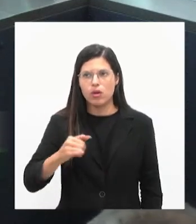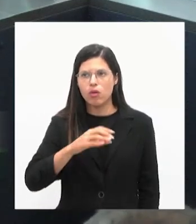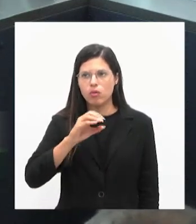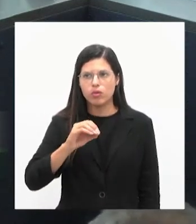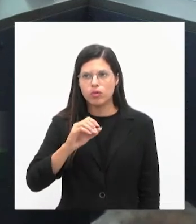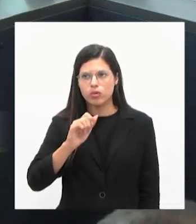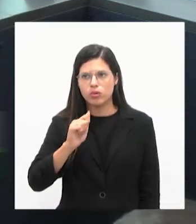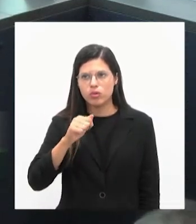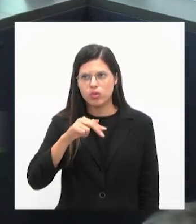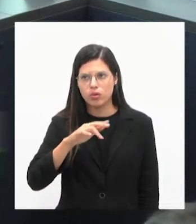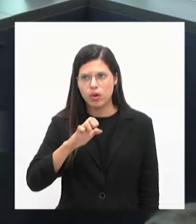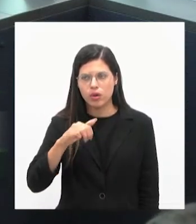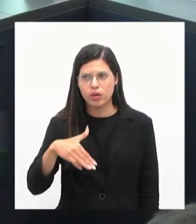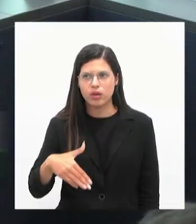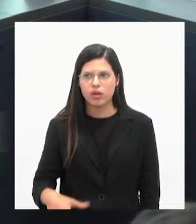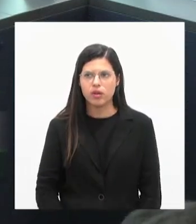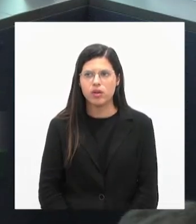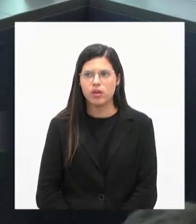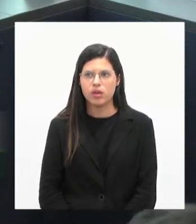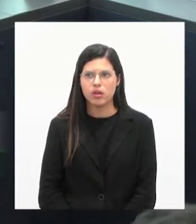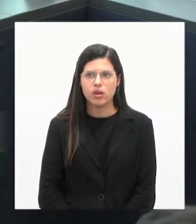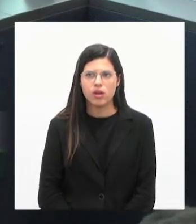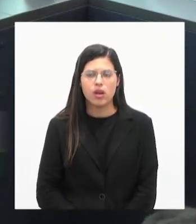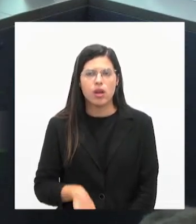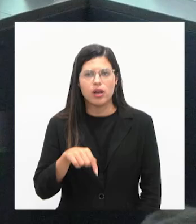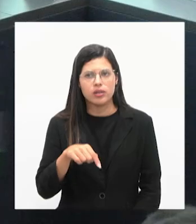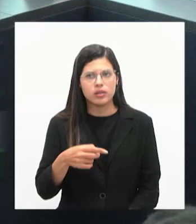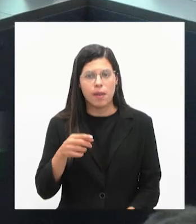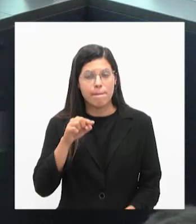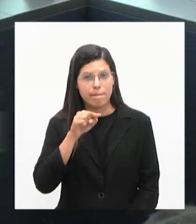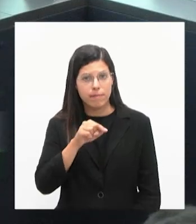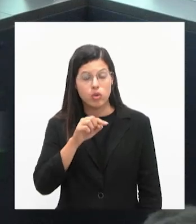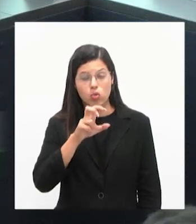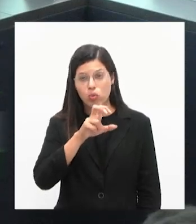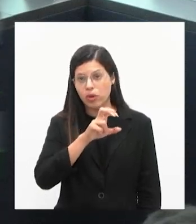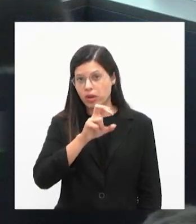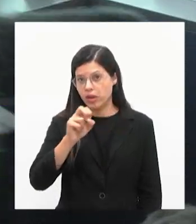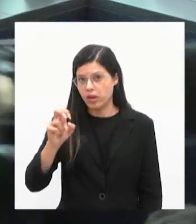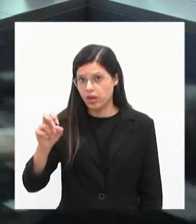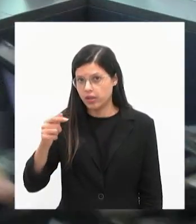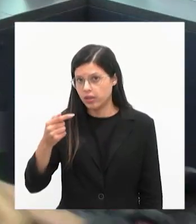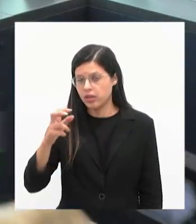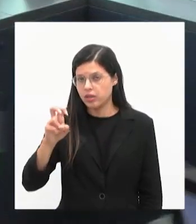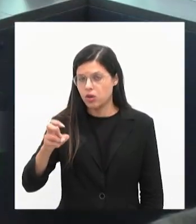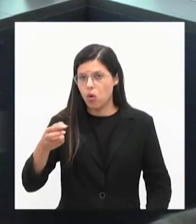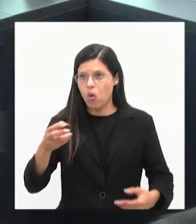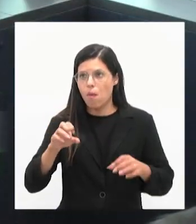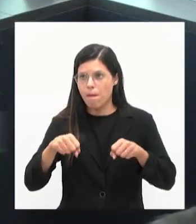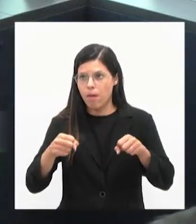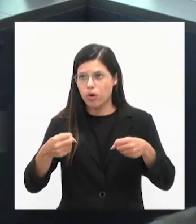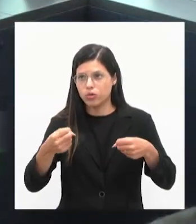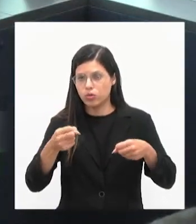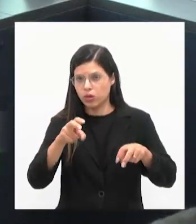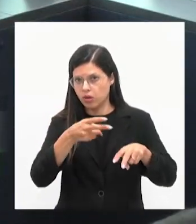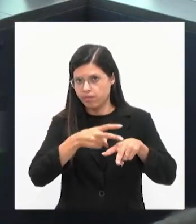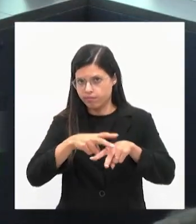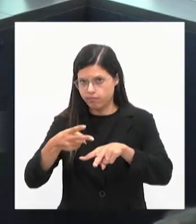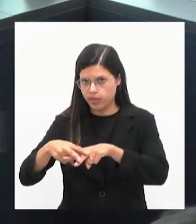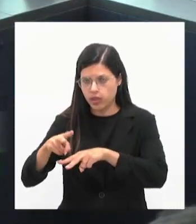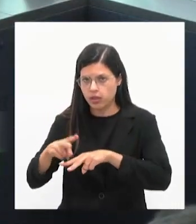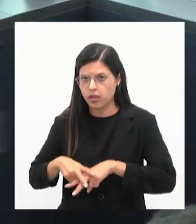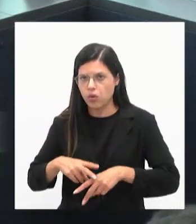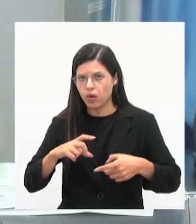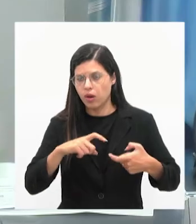raio de atuação do senhor nessas 1.575 motos que o senhor rebocou? Só para concluir essa questão da segurança, um segundo